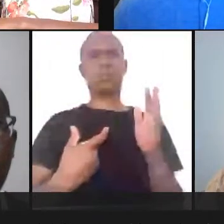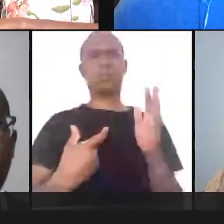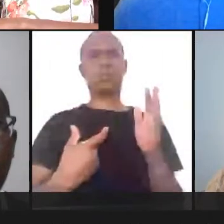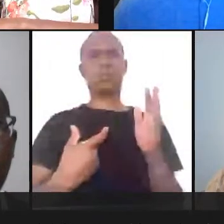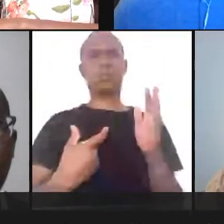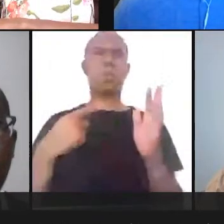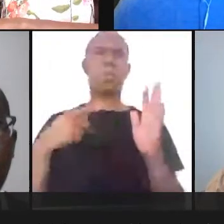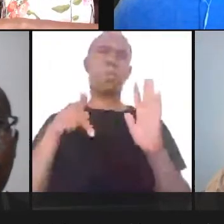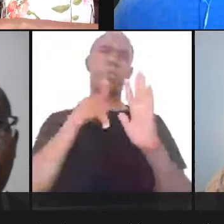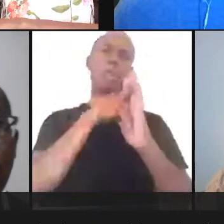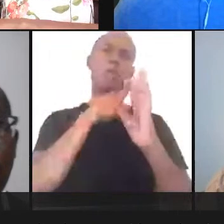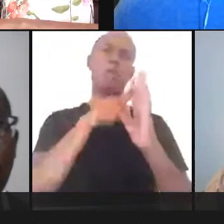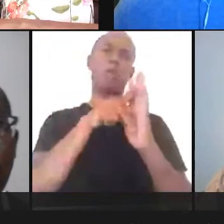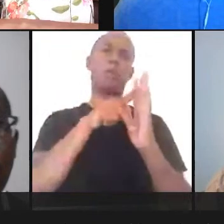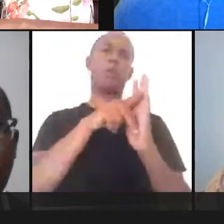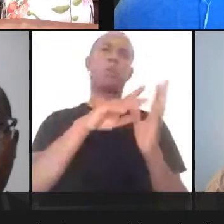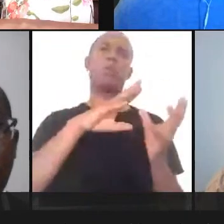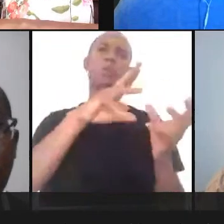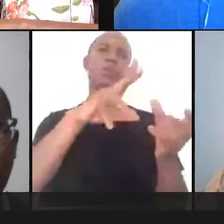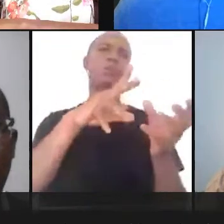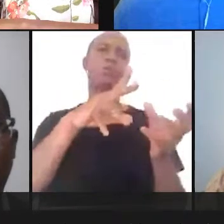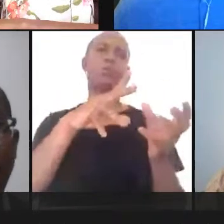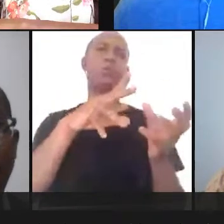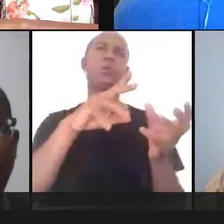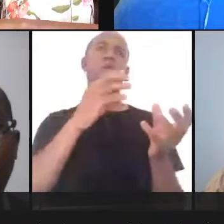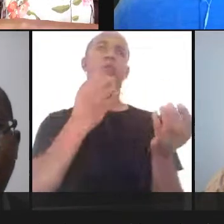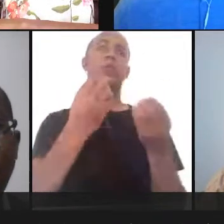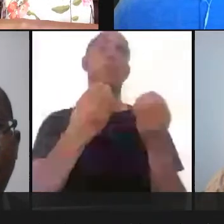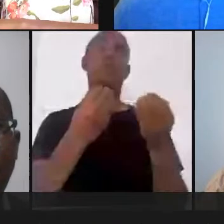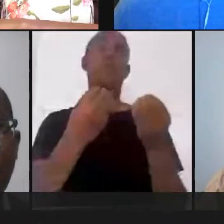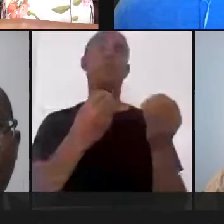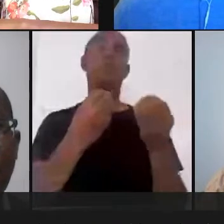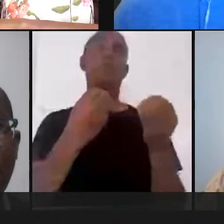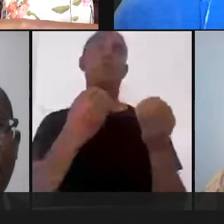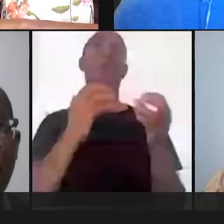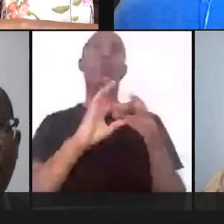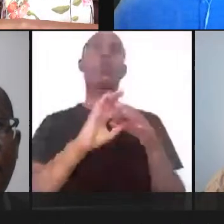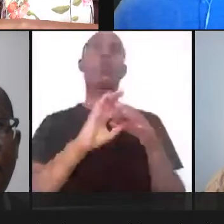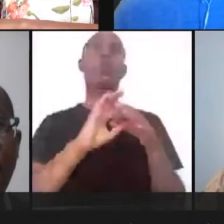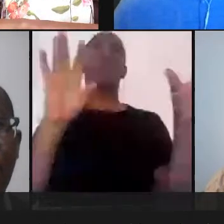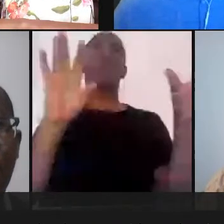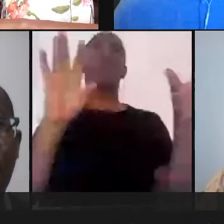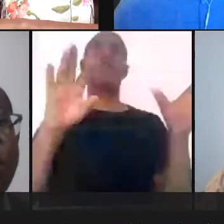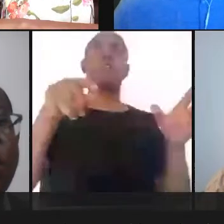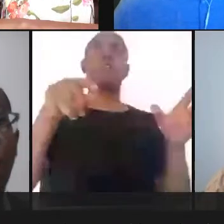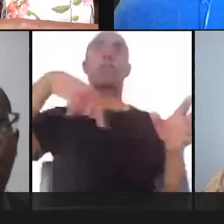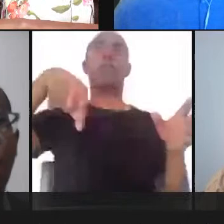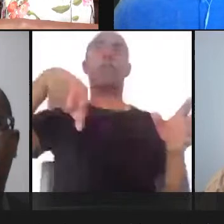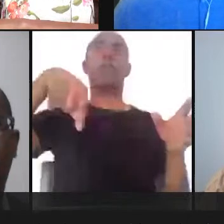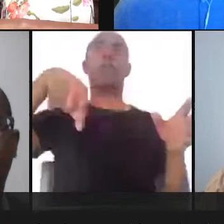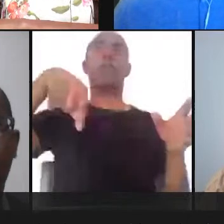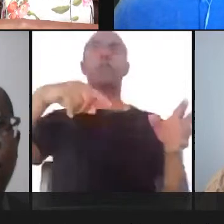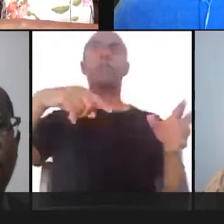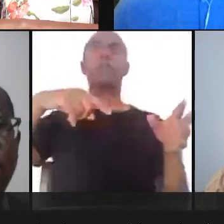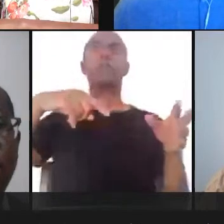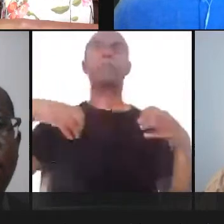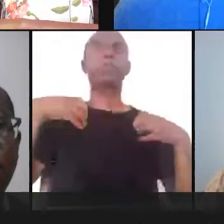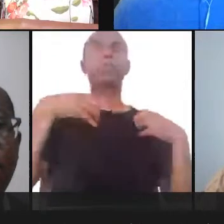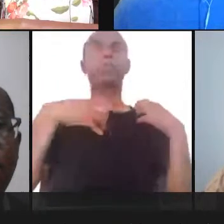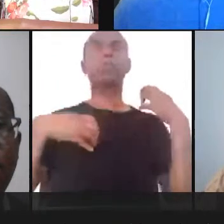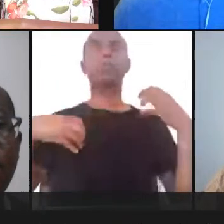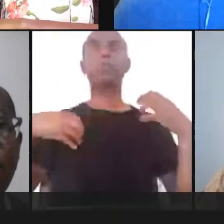E no pós-independência, todos nós estávamos satisfeitos e dizíamos que temos uma